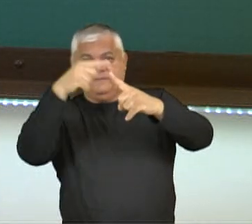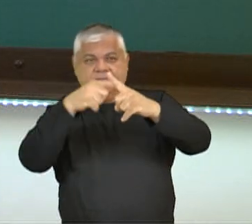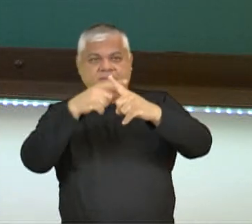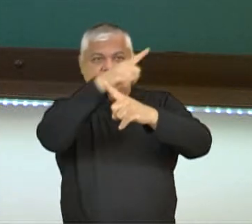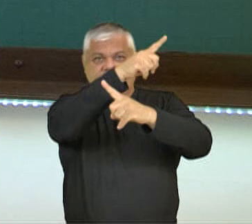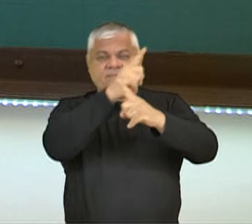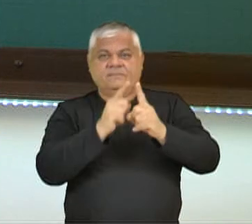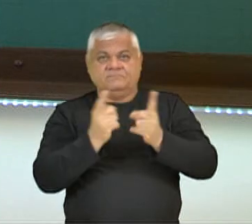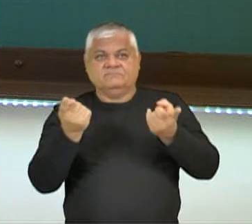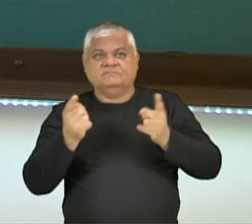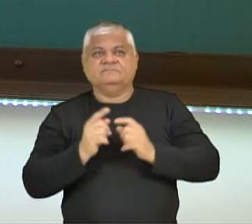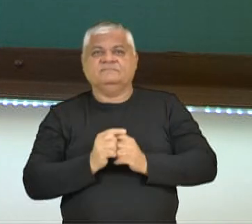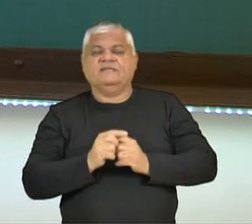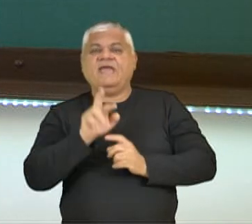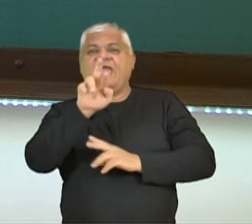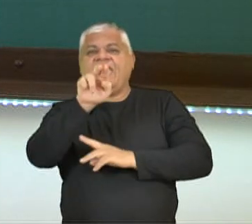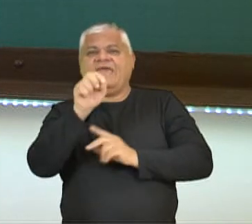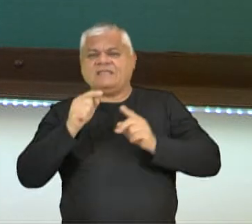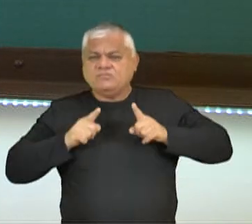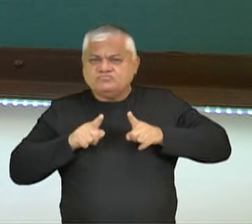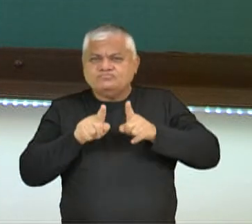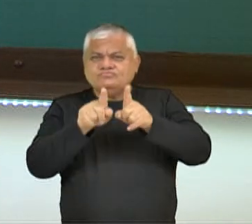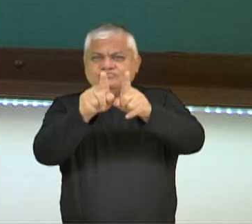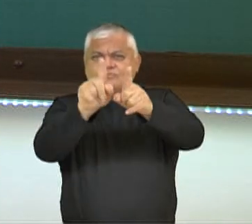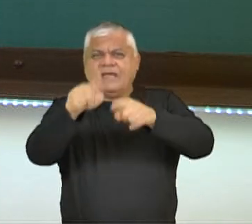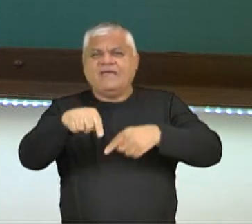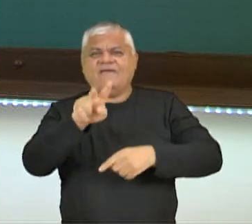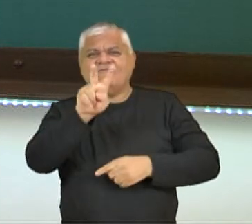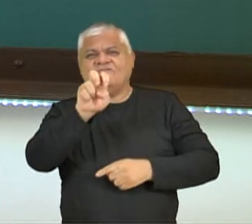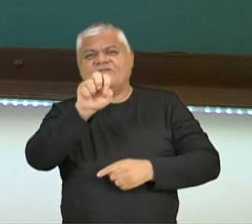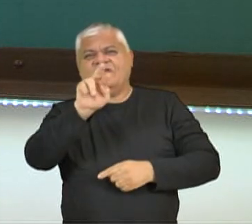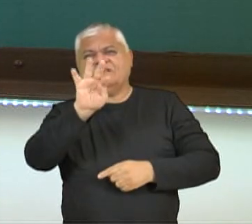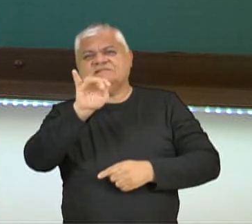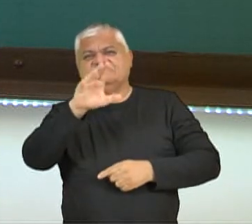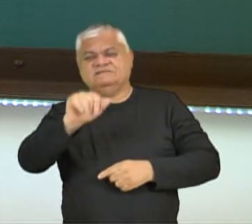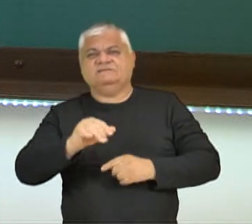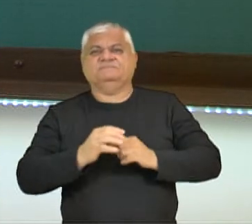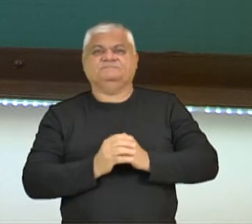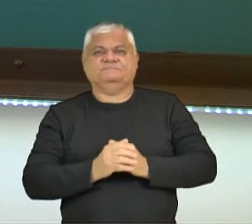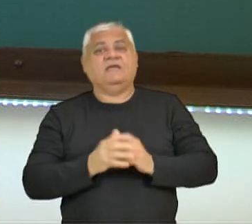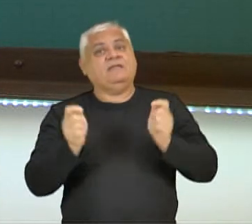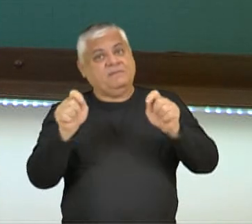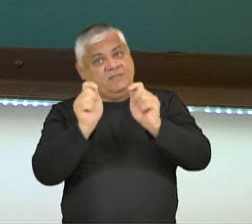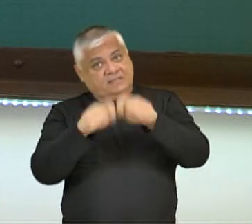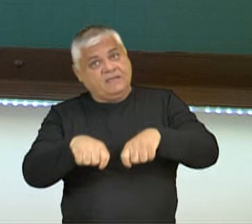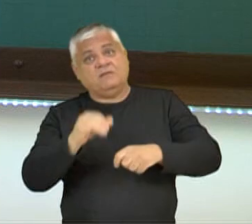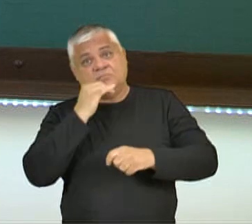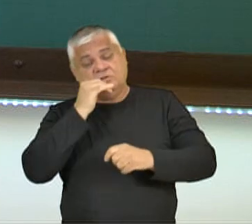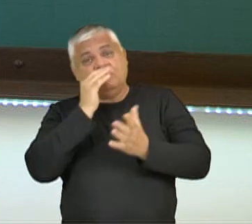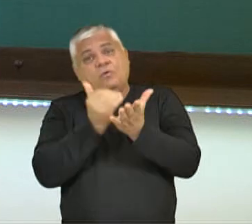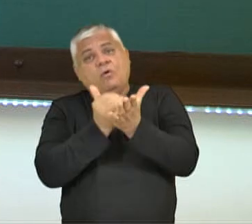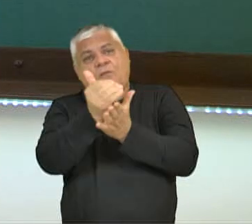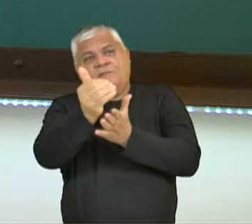duas semirretas. Então, ele é chamado de vértice, ok? A origem de um ângulo também poderia ser entendido